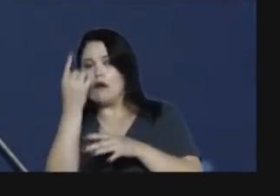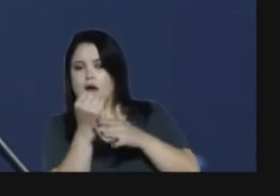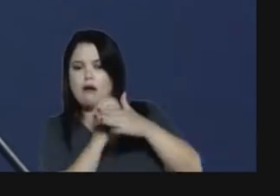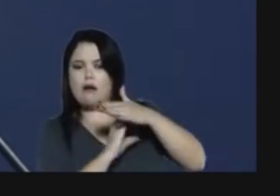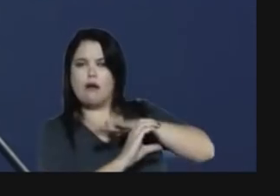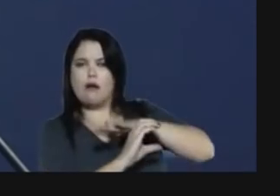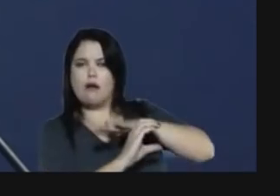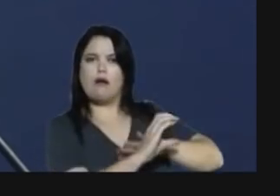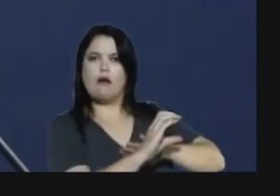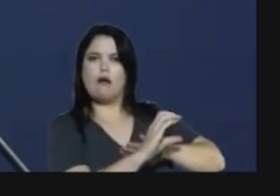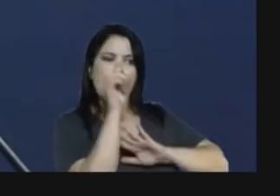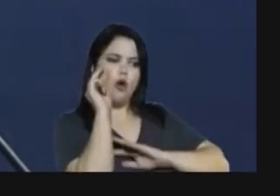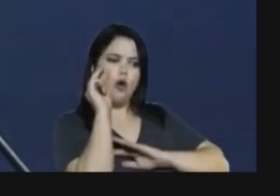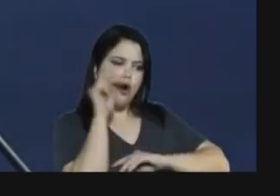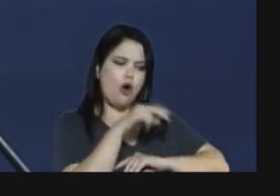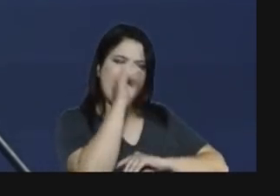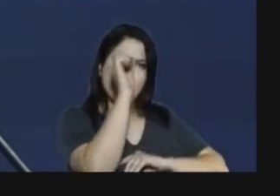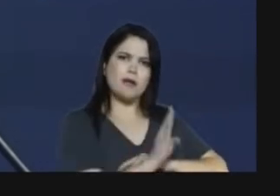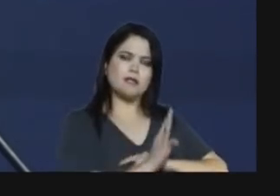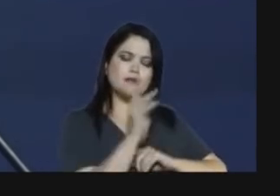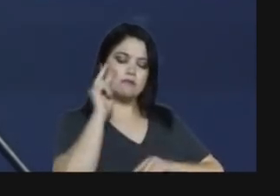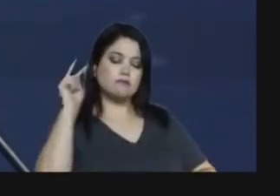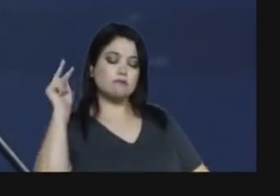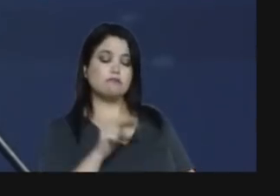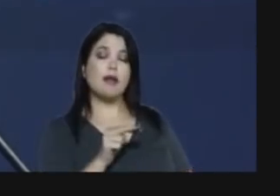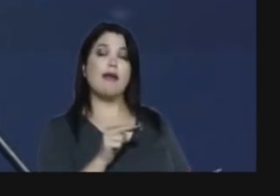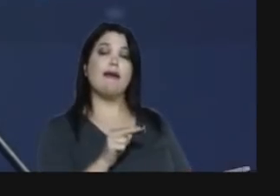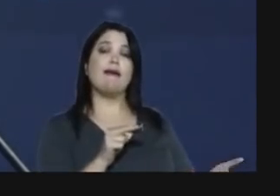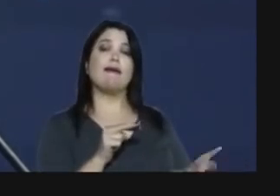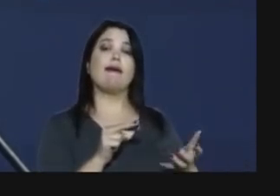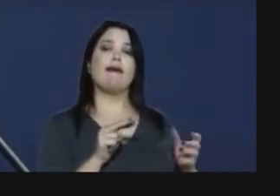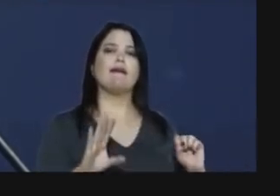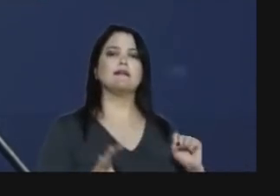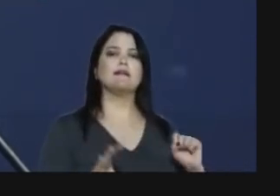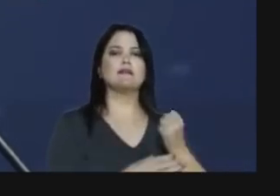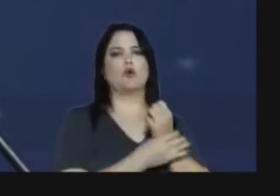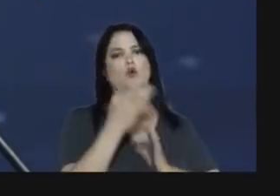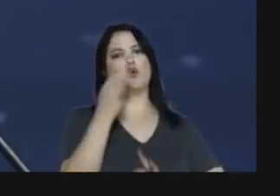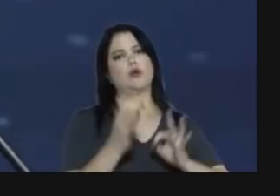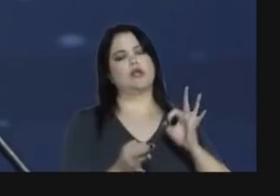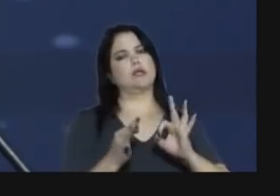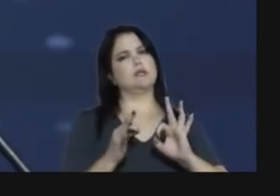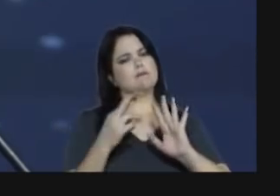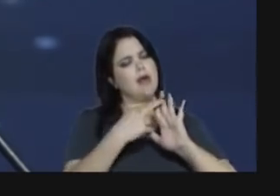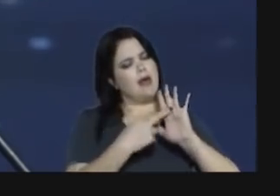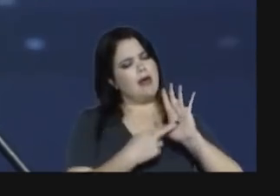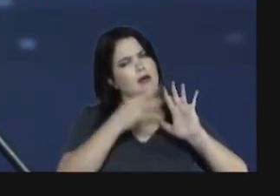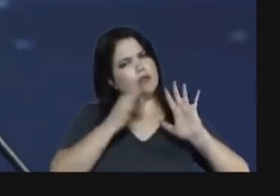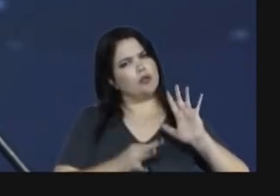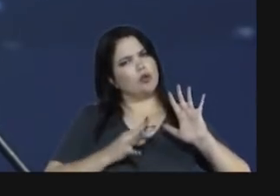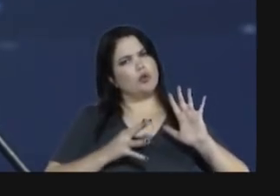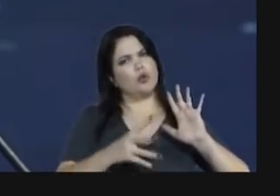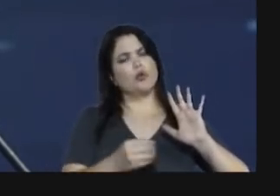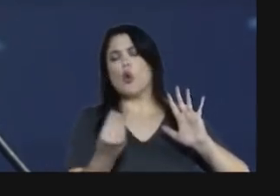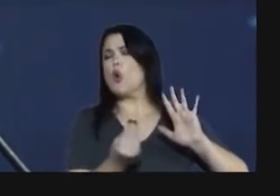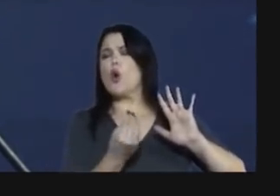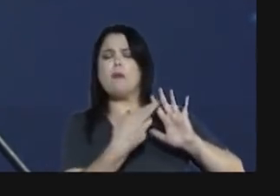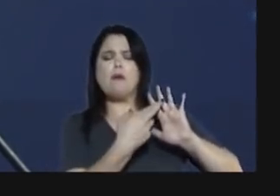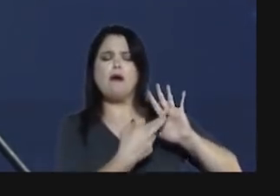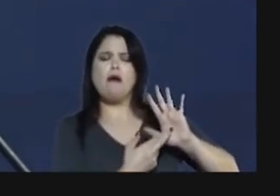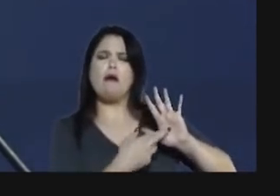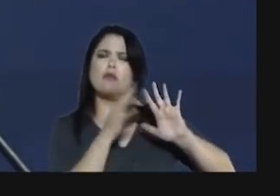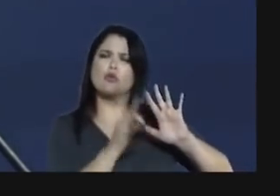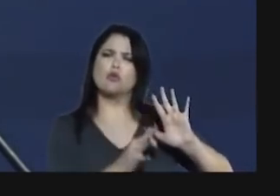Quem olha para o Brasil Olha o olhar de quem quer segurança jurídica e é pura segurança jurídica